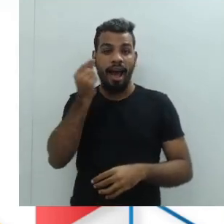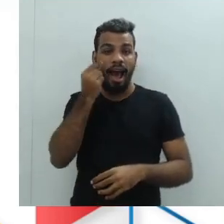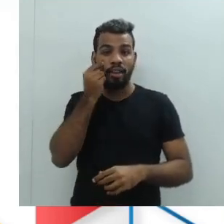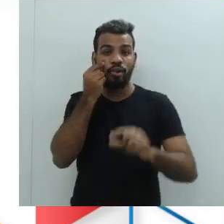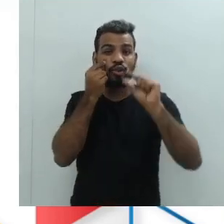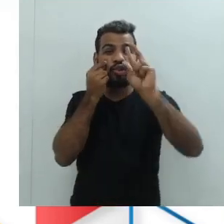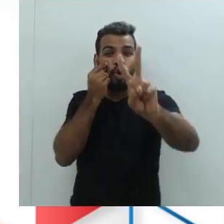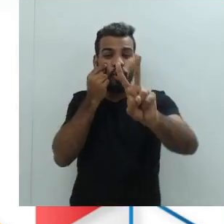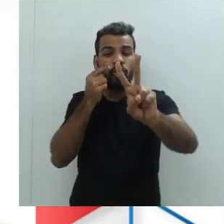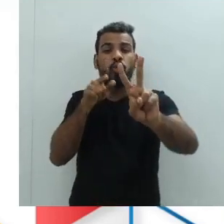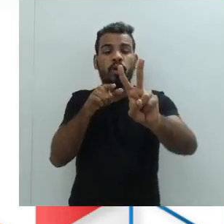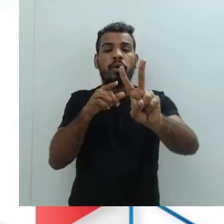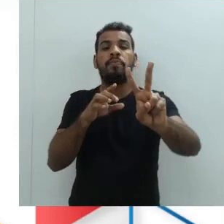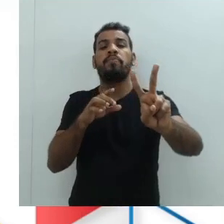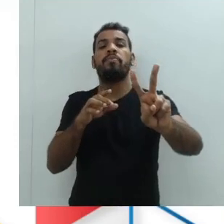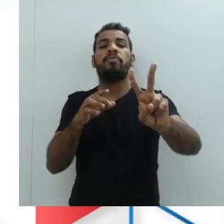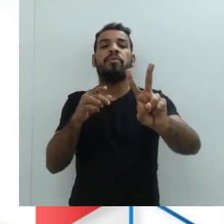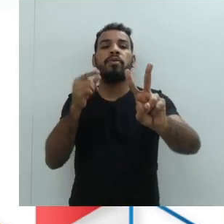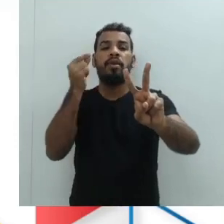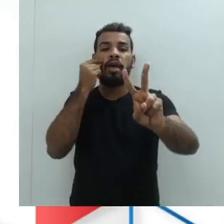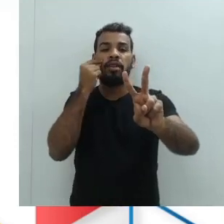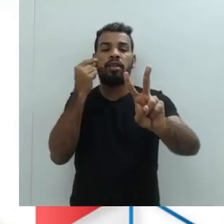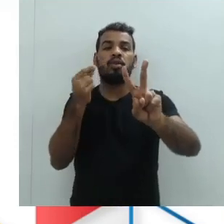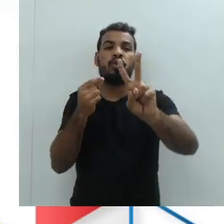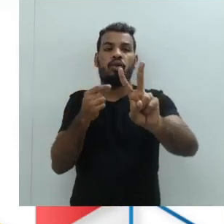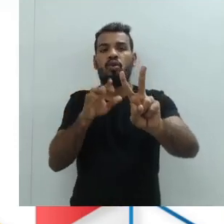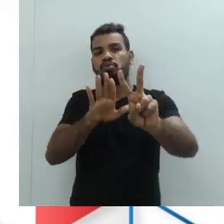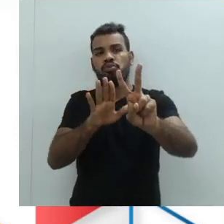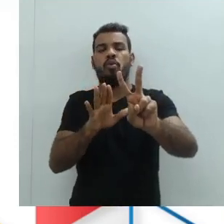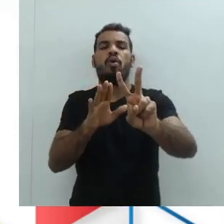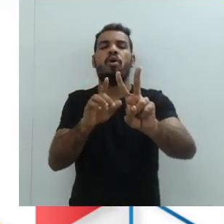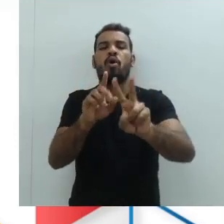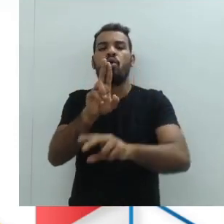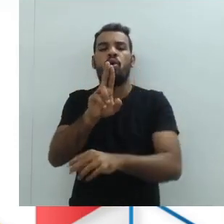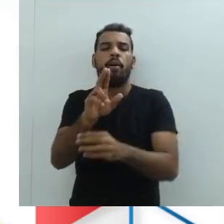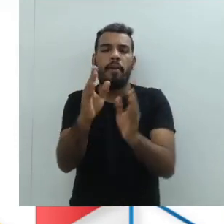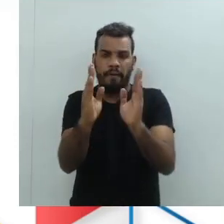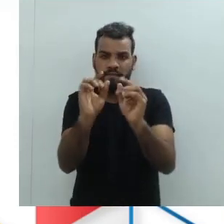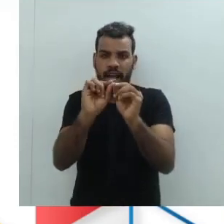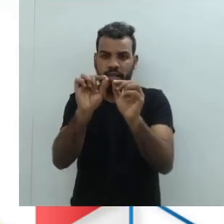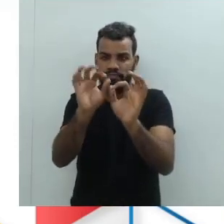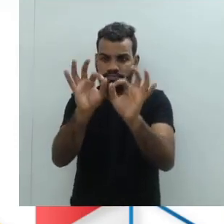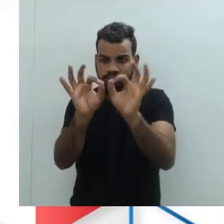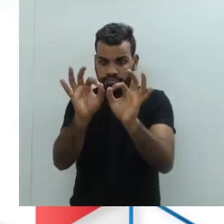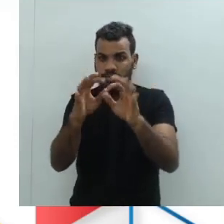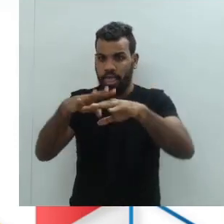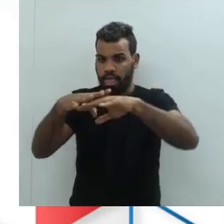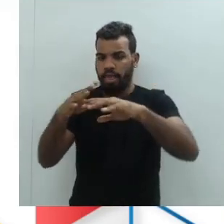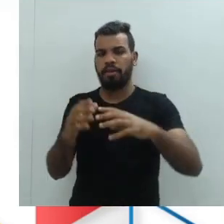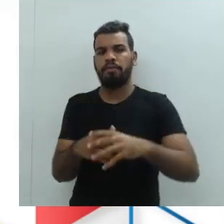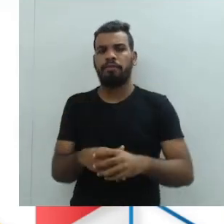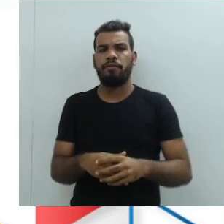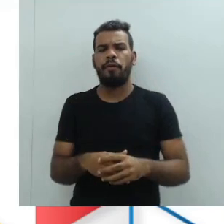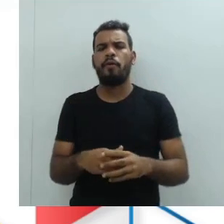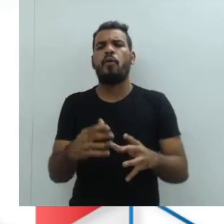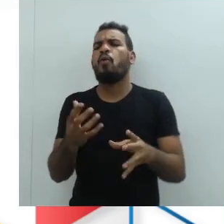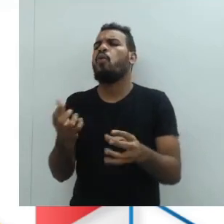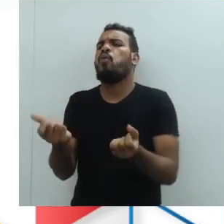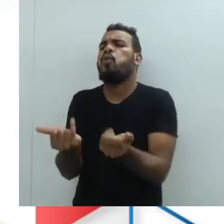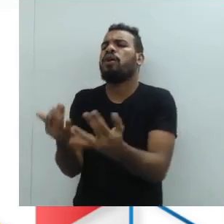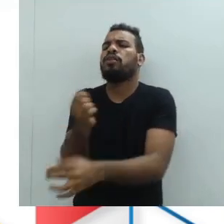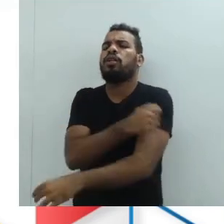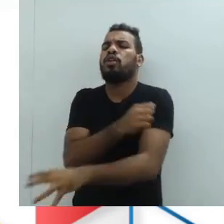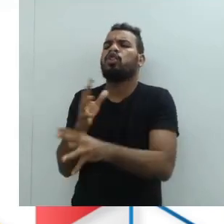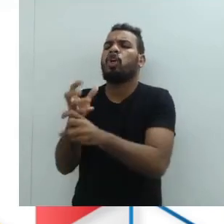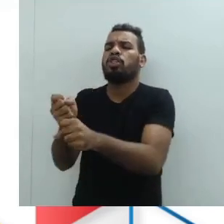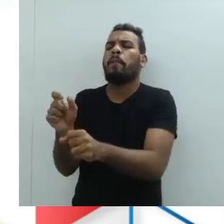ele está representando como uma unidade de medida. Quantos estudantes foram entrevistados no total? 10